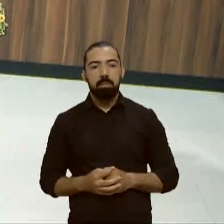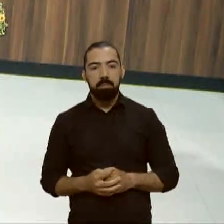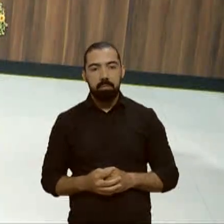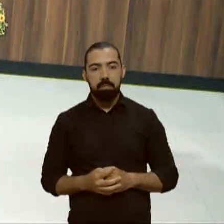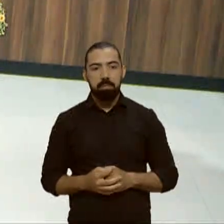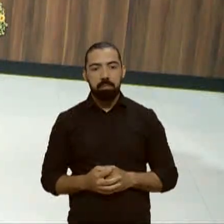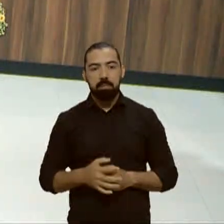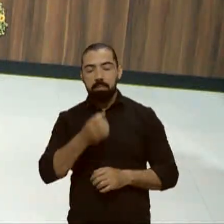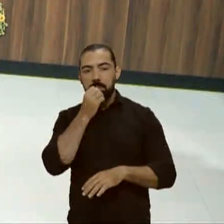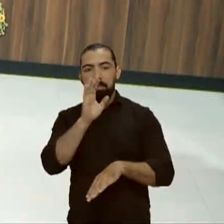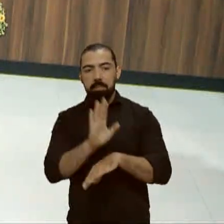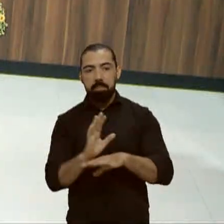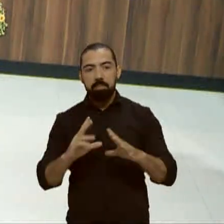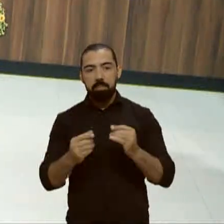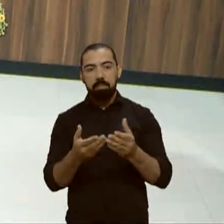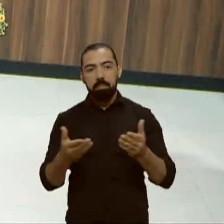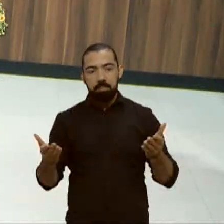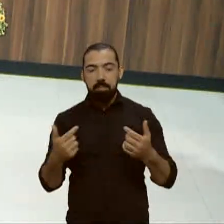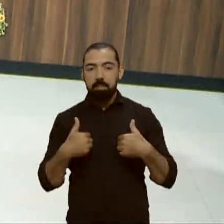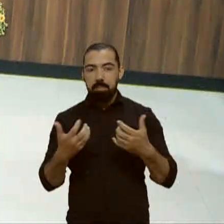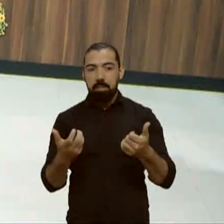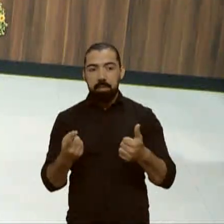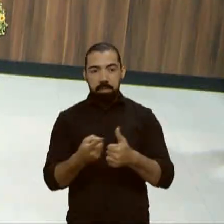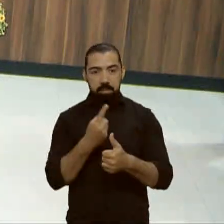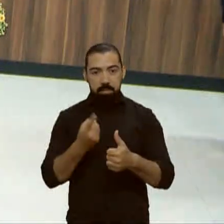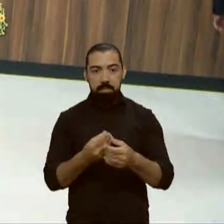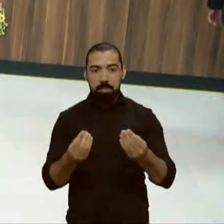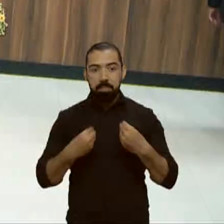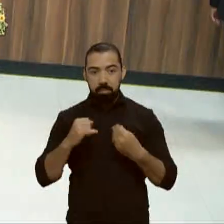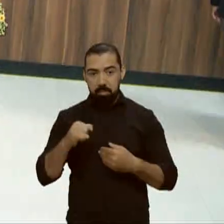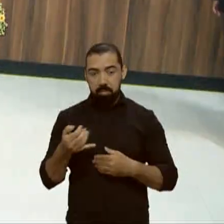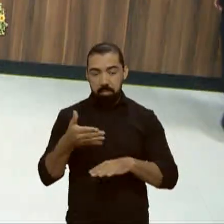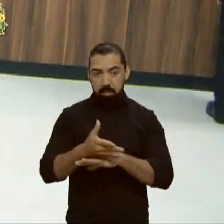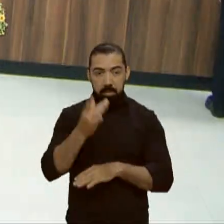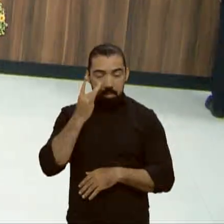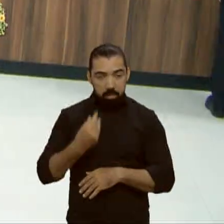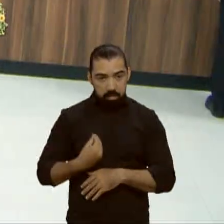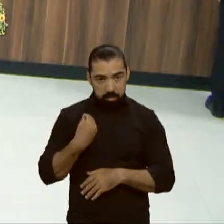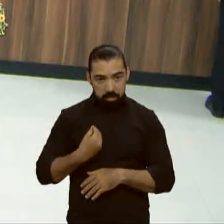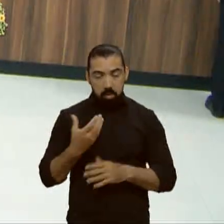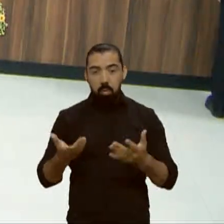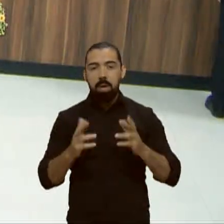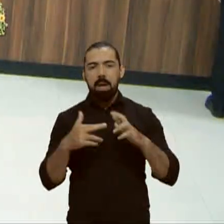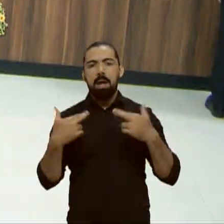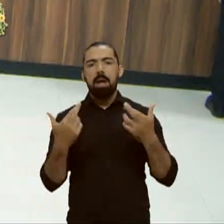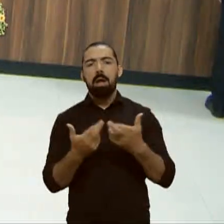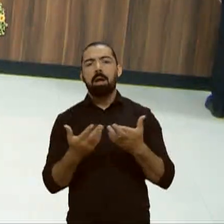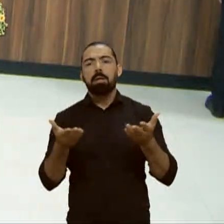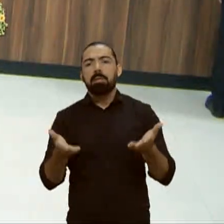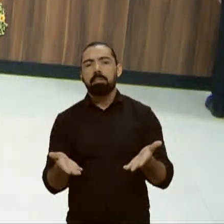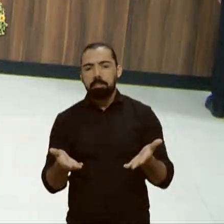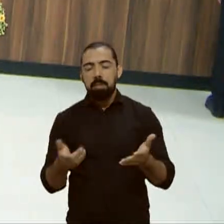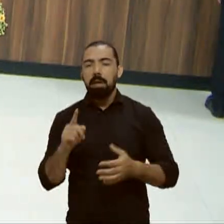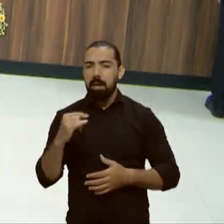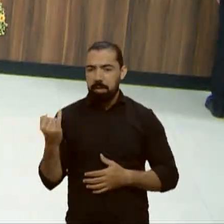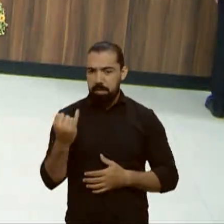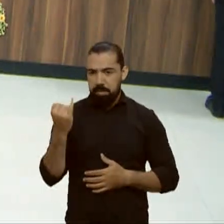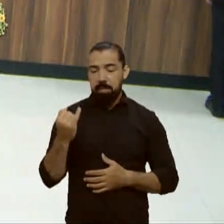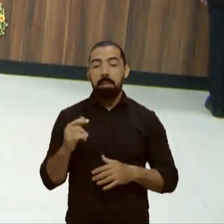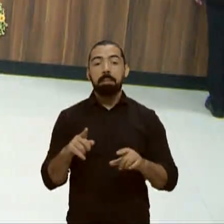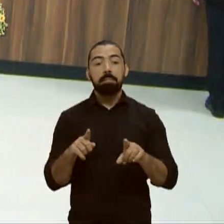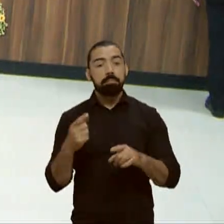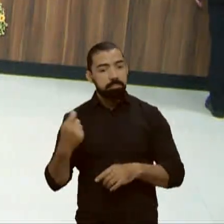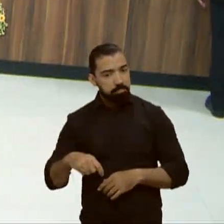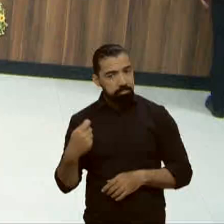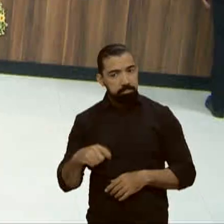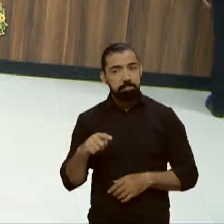Boa tarde a todos. Eu queria aqui agradecer por essa oportunidade de participar. Inclusive, essa audiência pública, além de importante, é muito